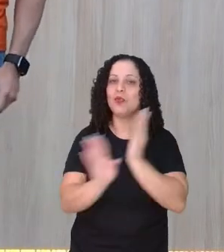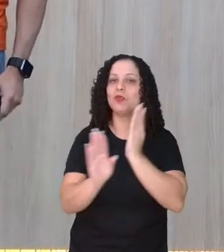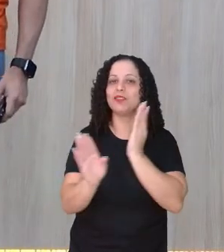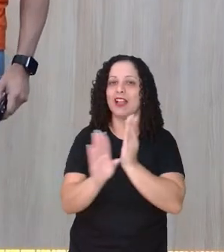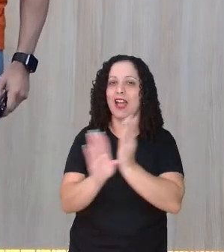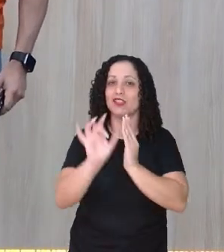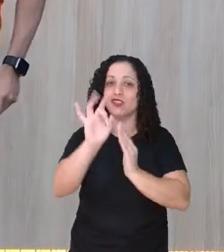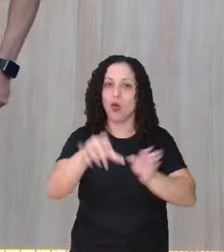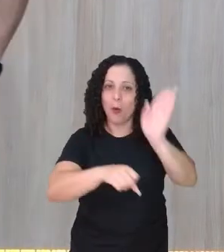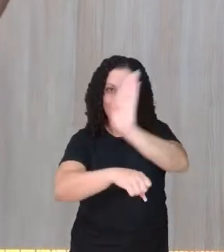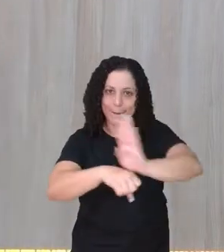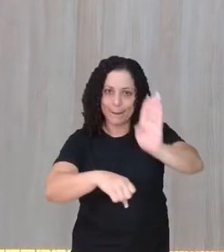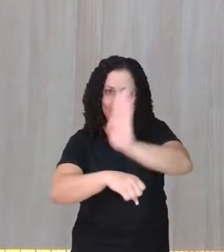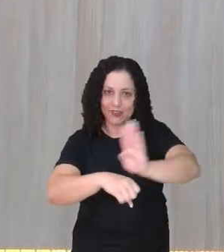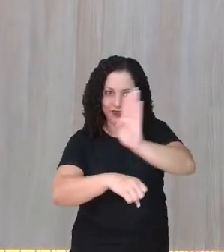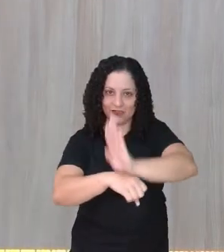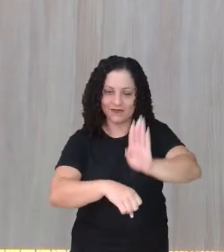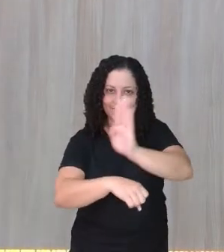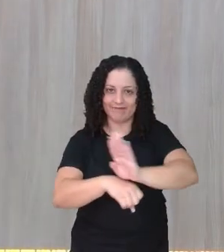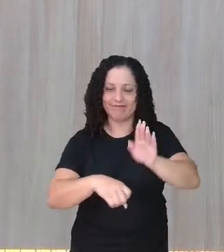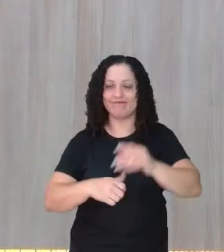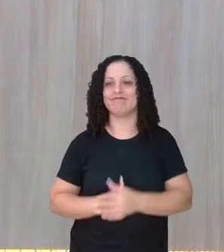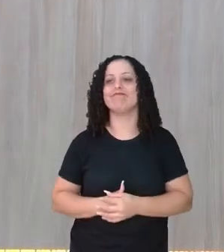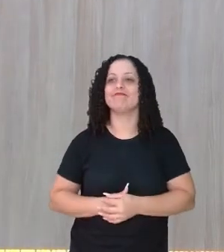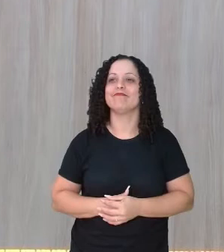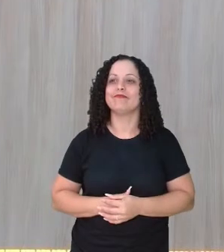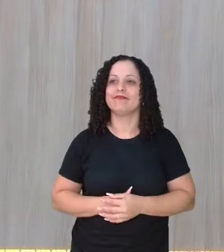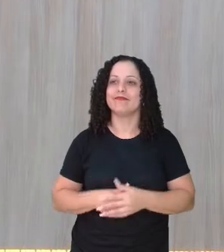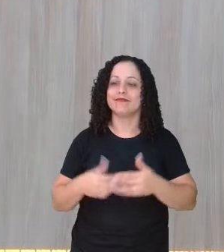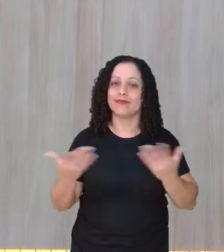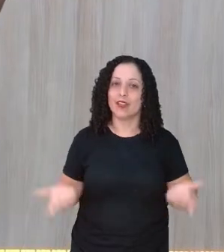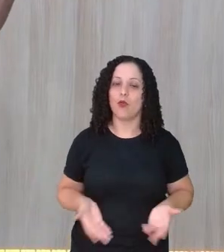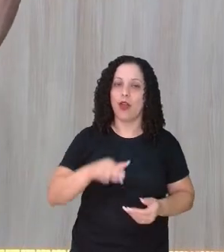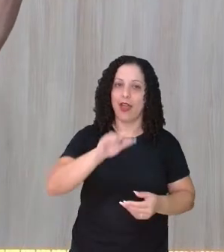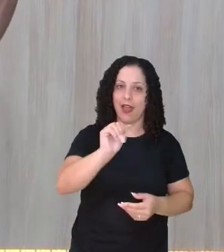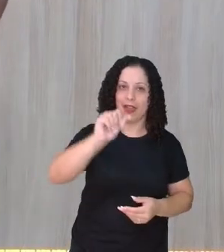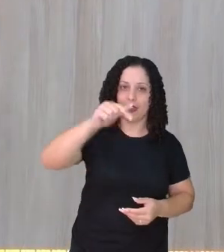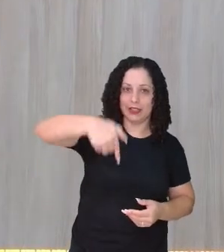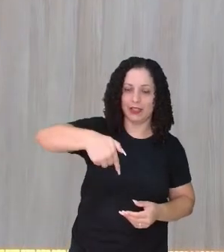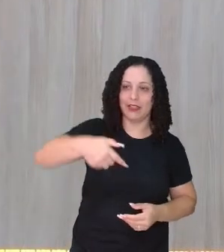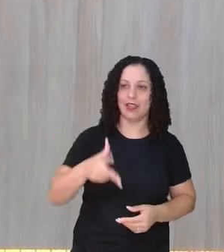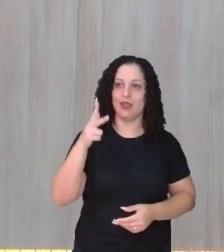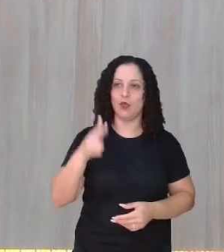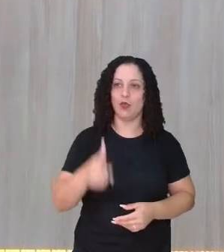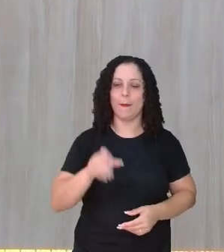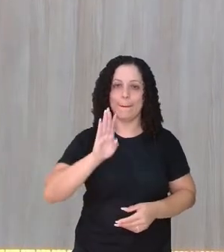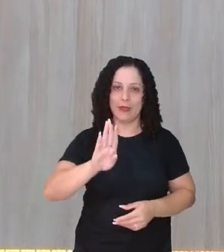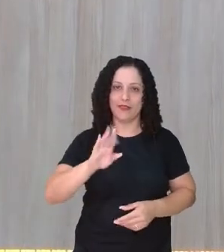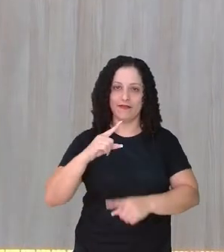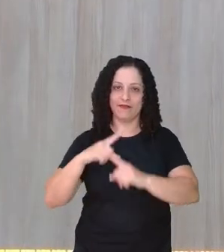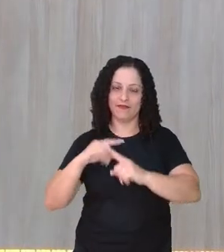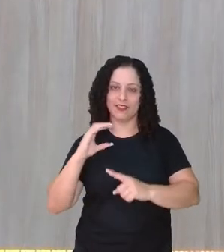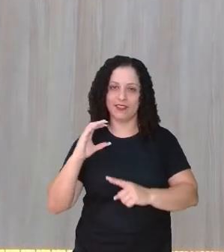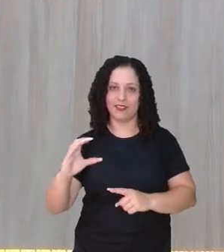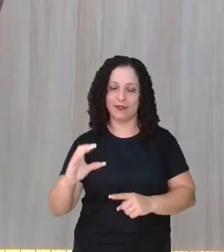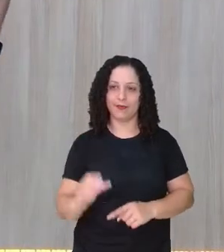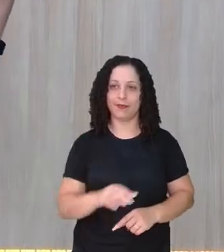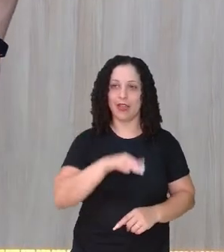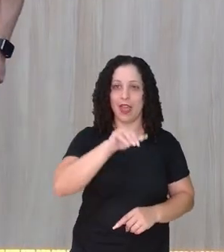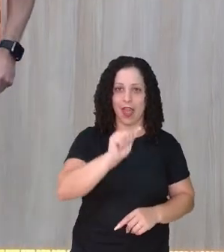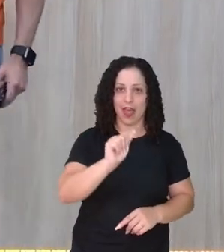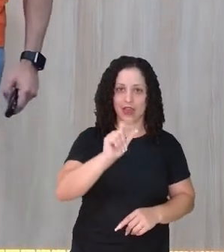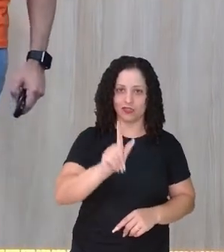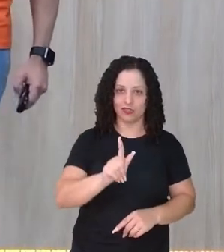a área do piso, certo? Então, eu tenho aqui, ó, que a área do quintal é B vezes C, a área do gramado é A